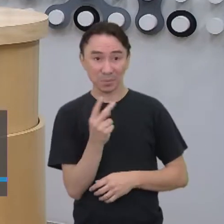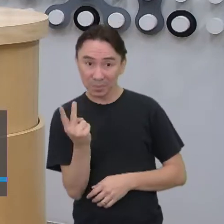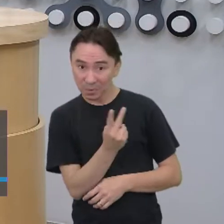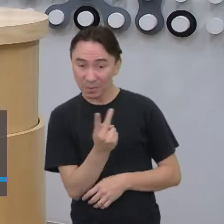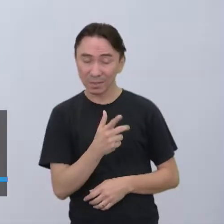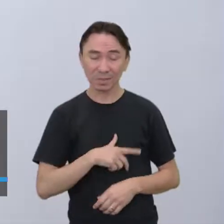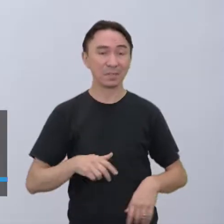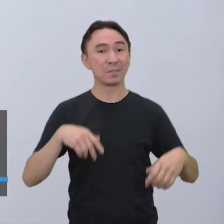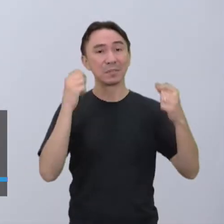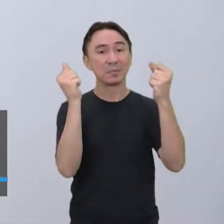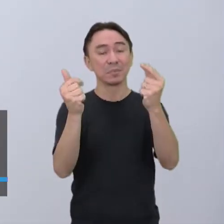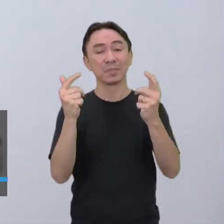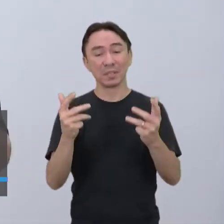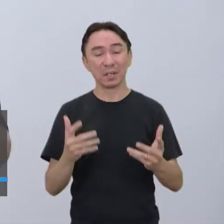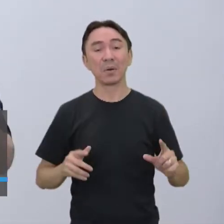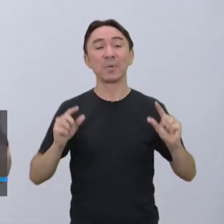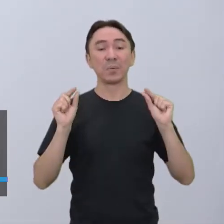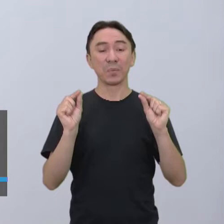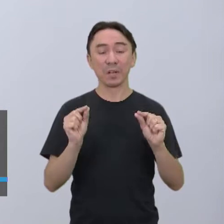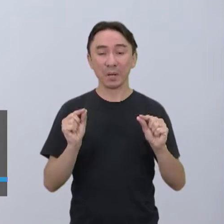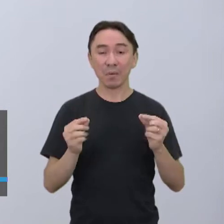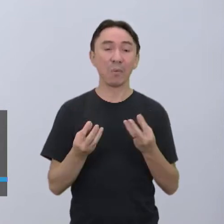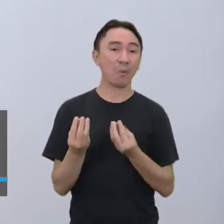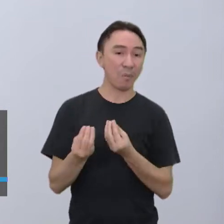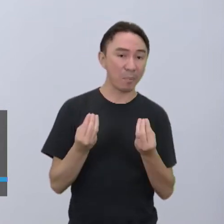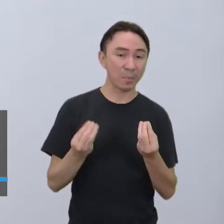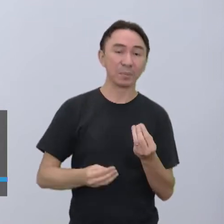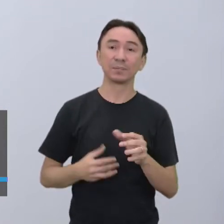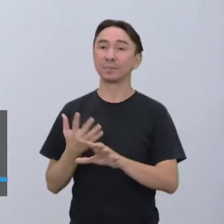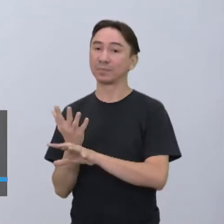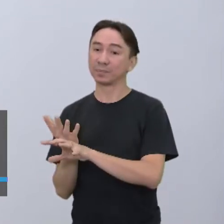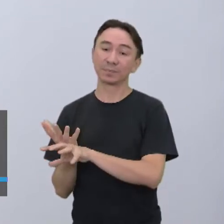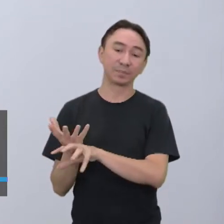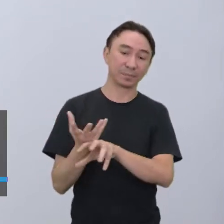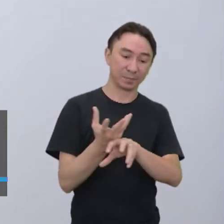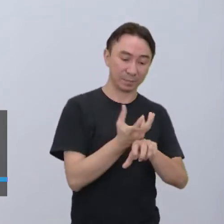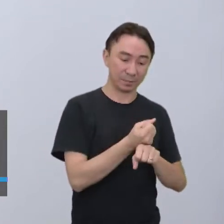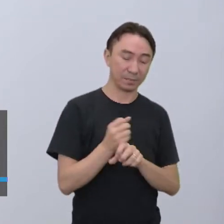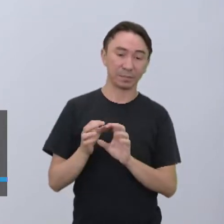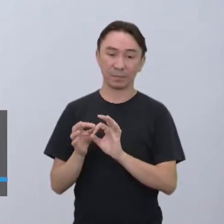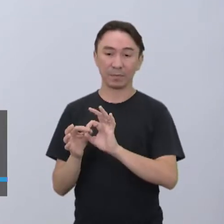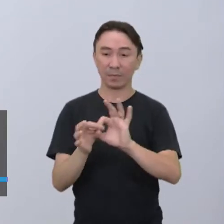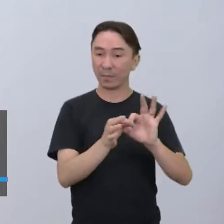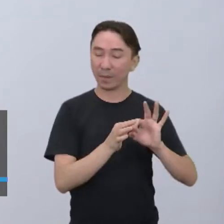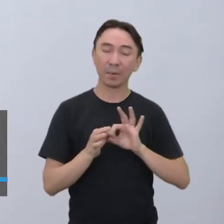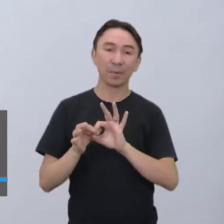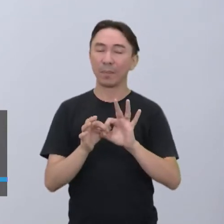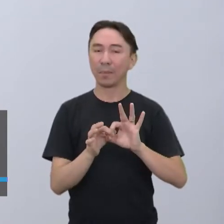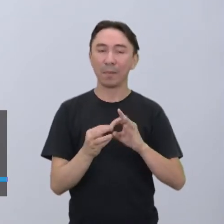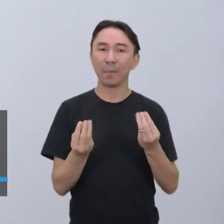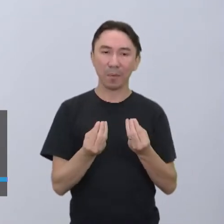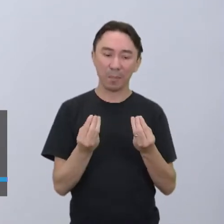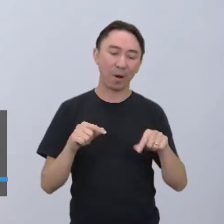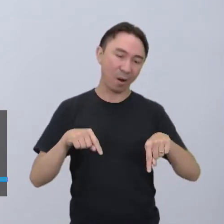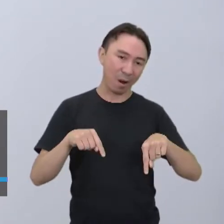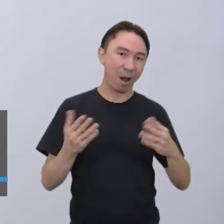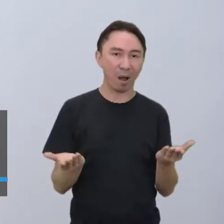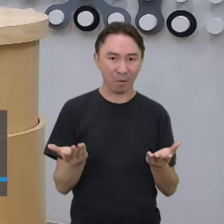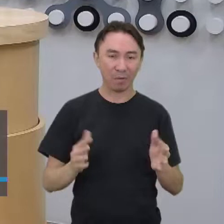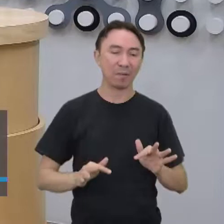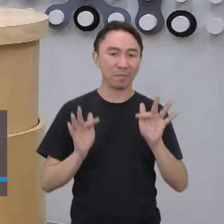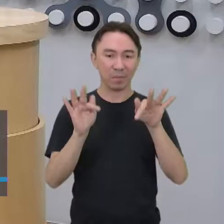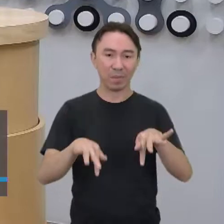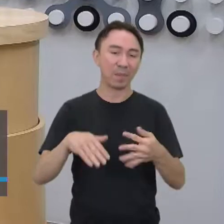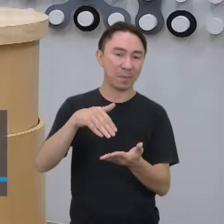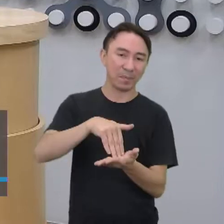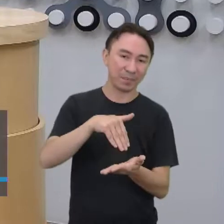para vocês, como é que funciona a integração entre os componentes nesta conclusão. E agora eu chamei a professora Mara